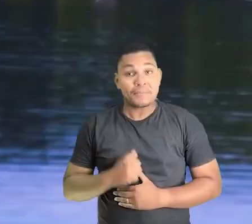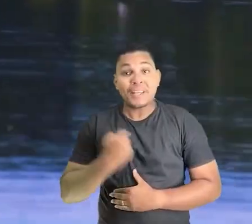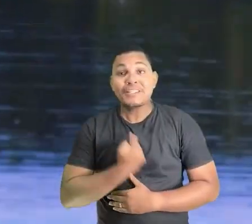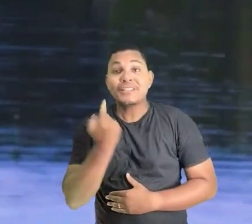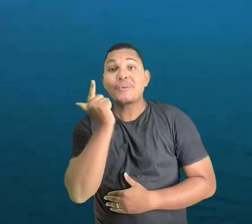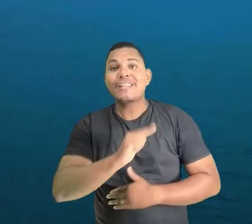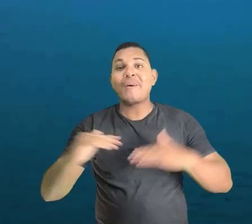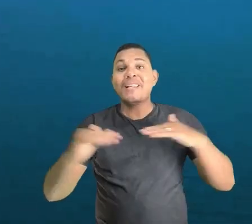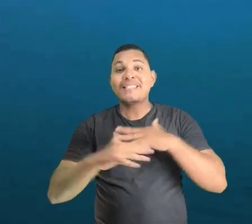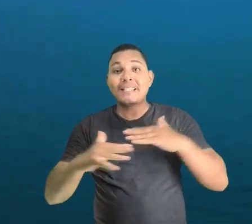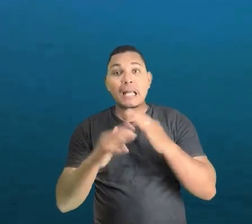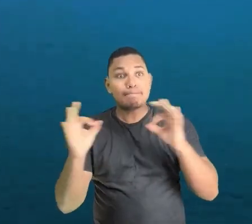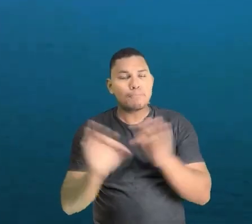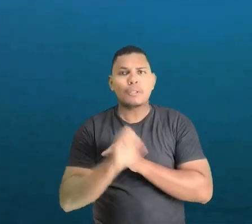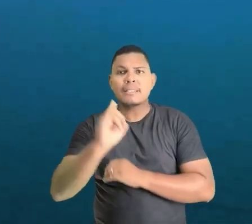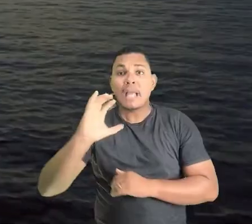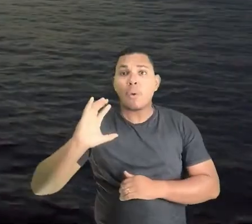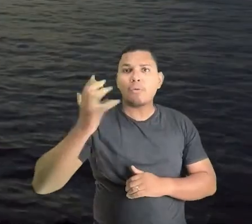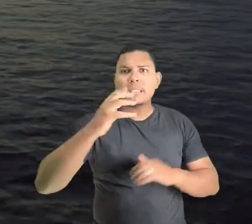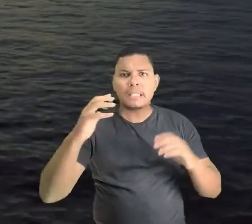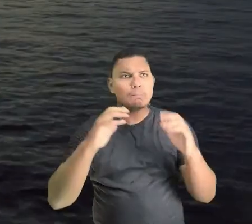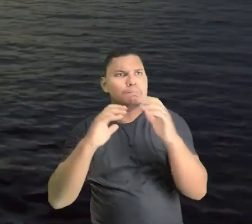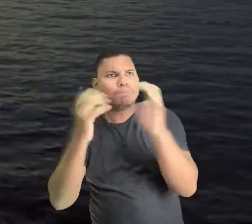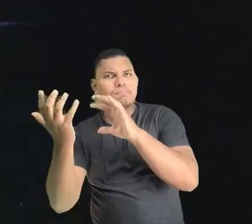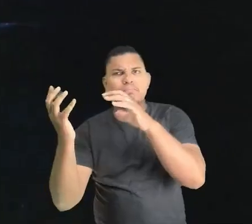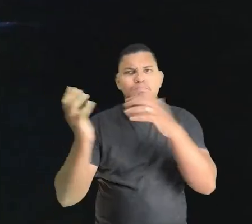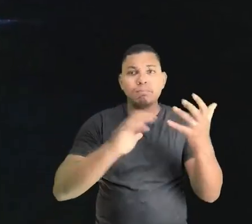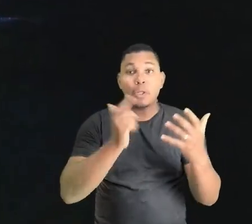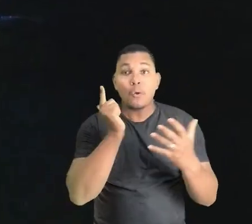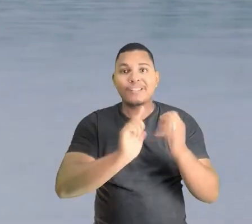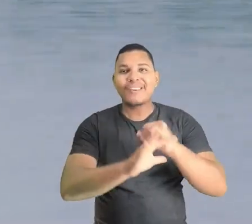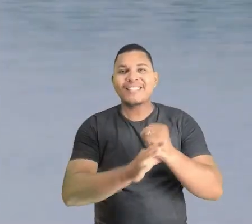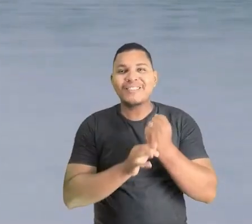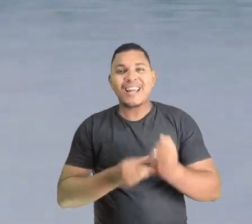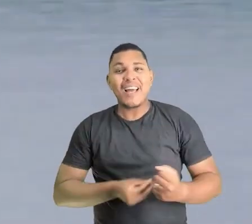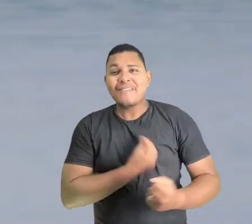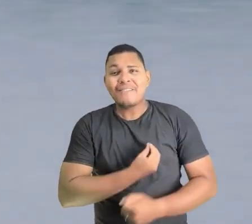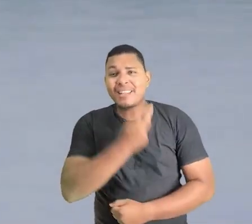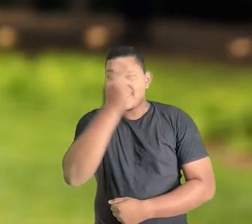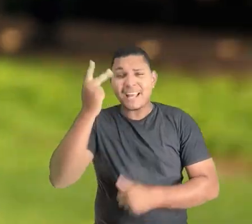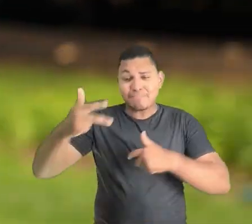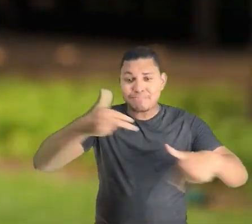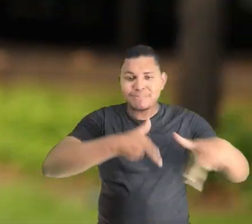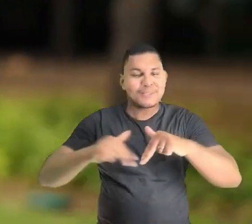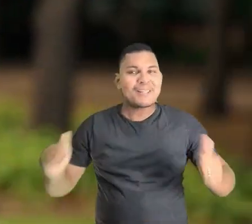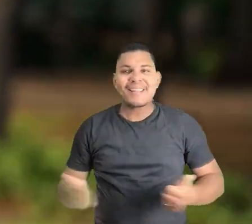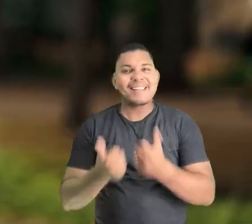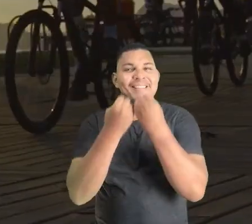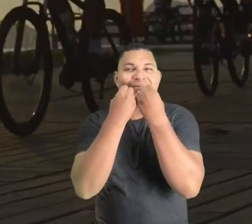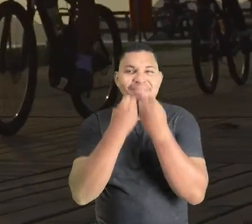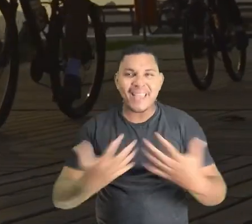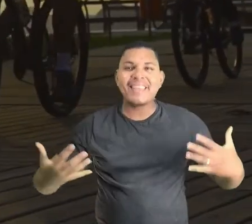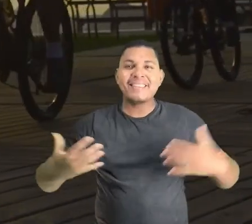teremos cidades mais preparadas para responderem aos desafios climáticos, melhorando a qualidade de vida das pessoas que ali vivem